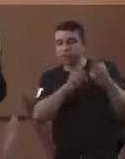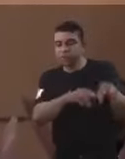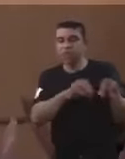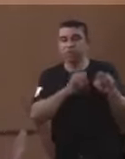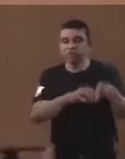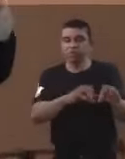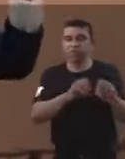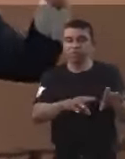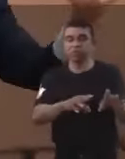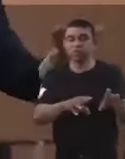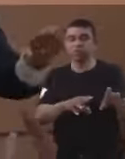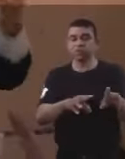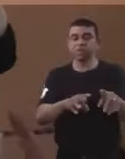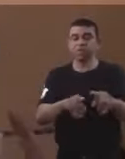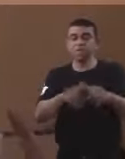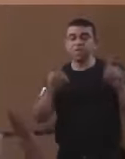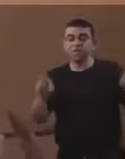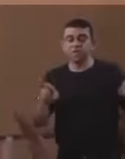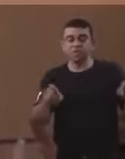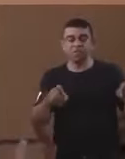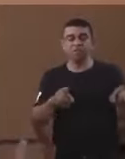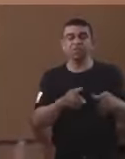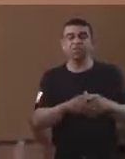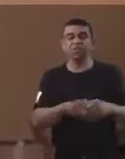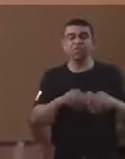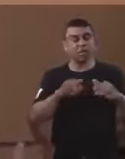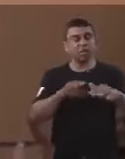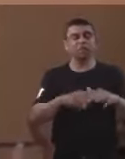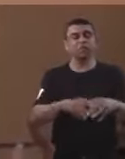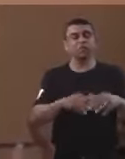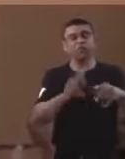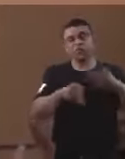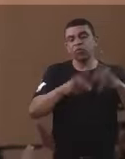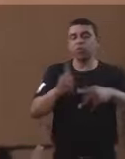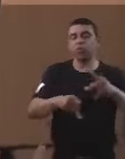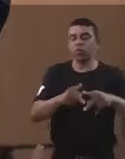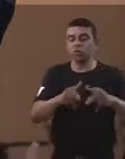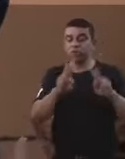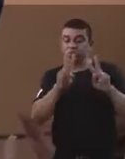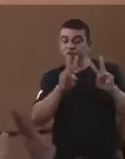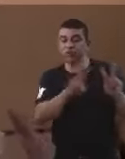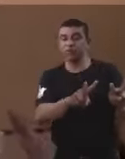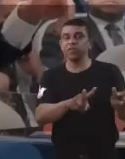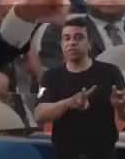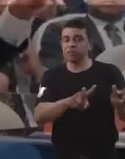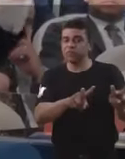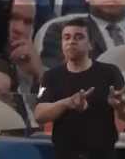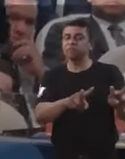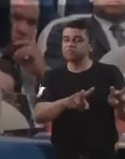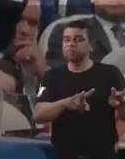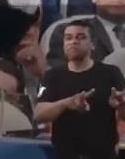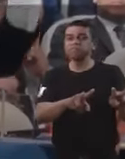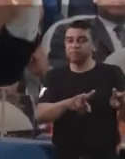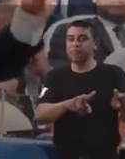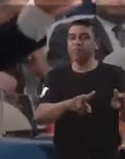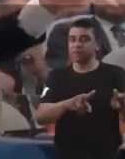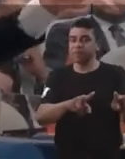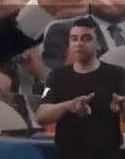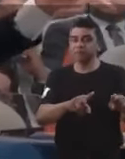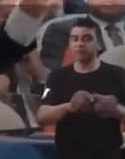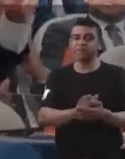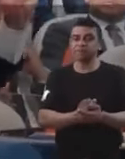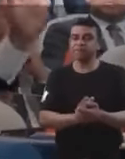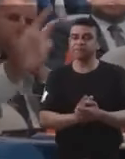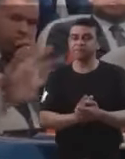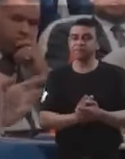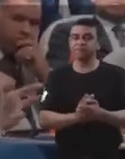a multidão terá o direito de me exortar. Ó, pregador, Jesus te deixou para representá-lo. E a gente viu ele te